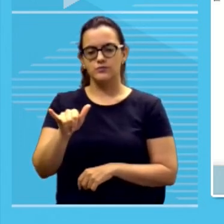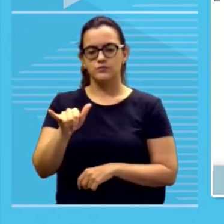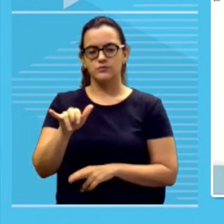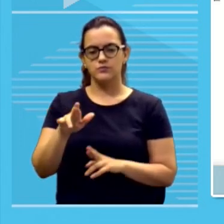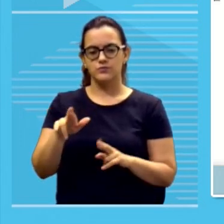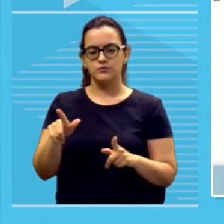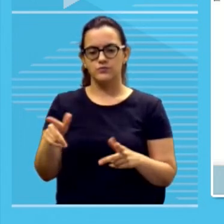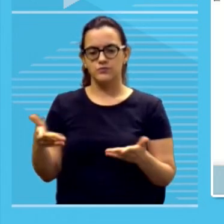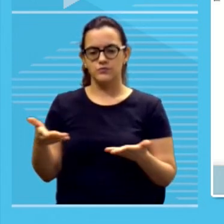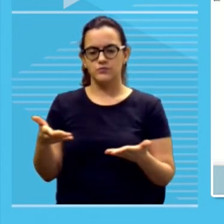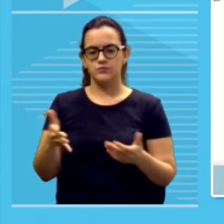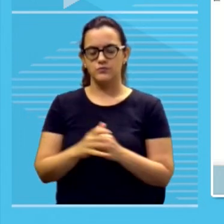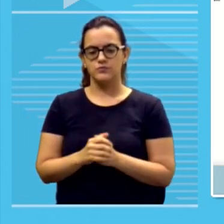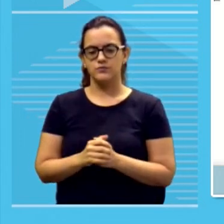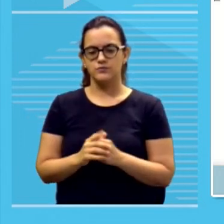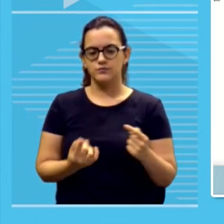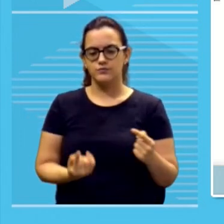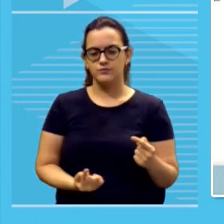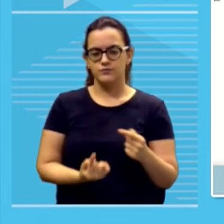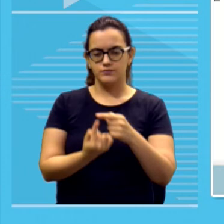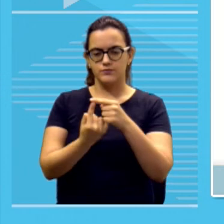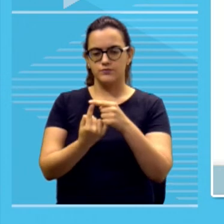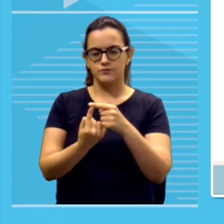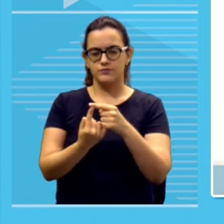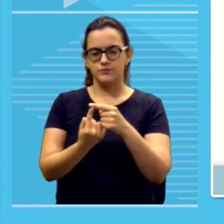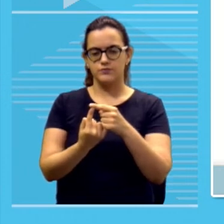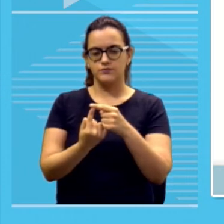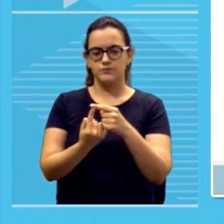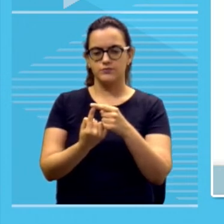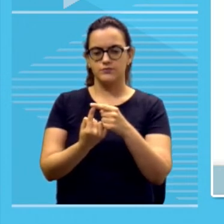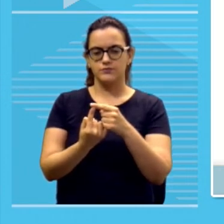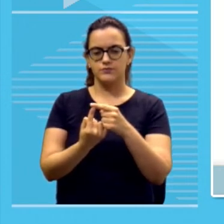- u x a E2